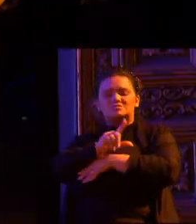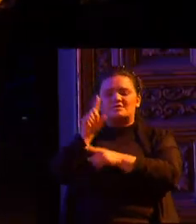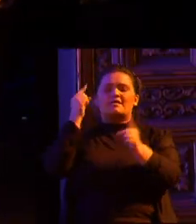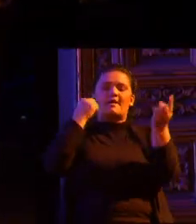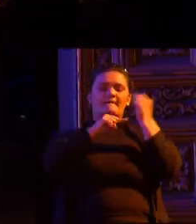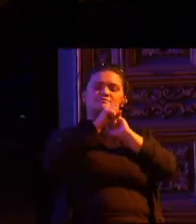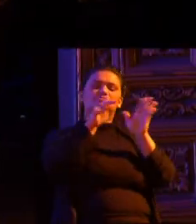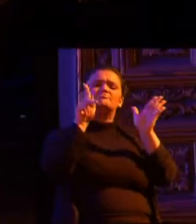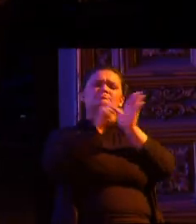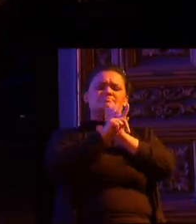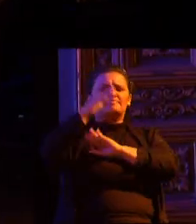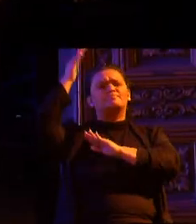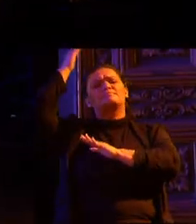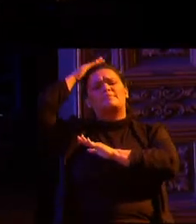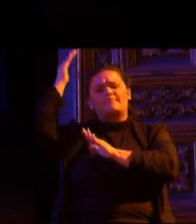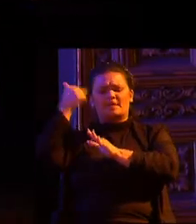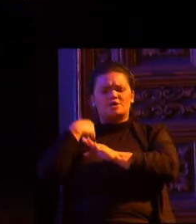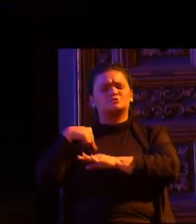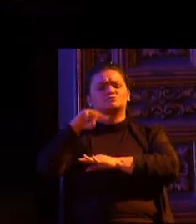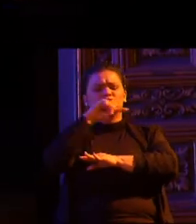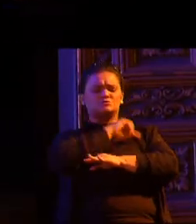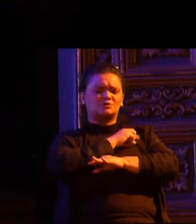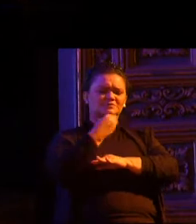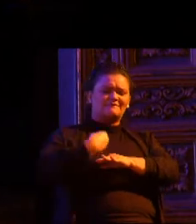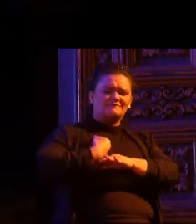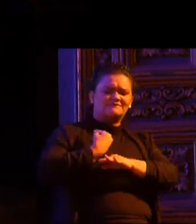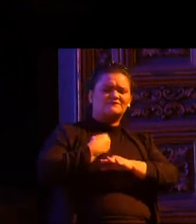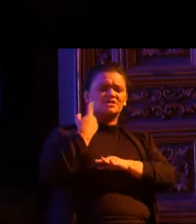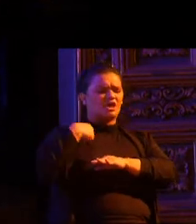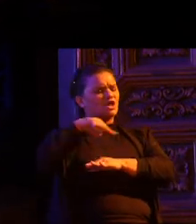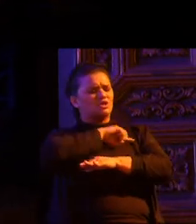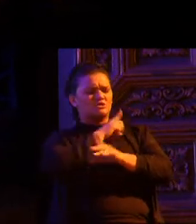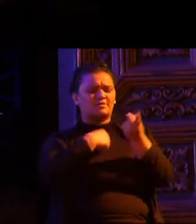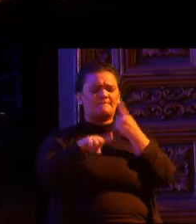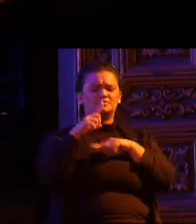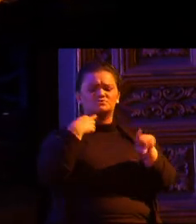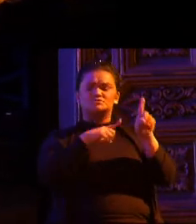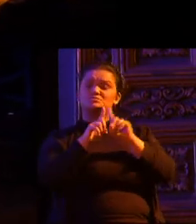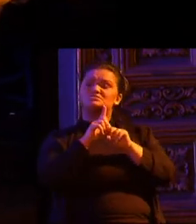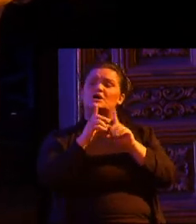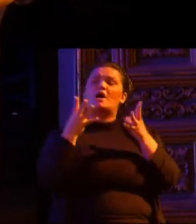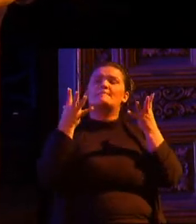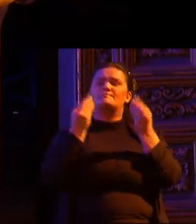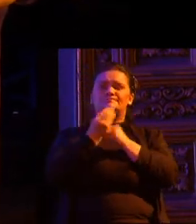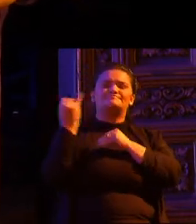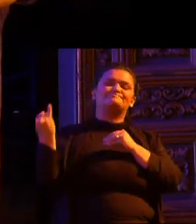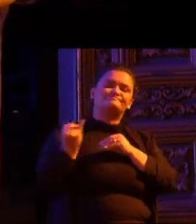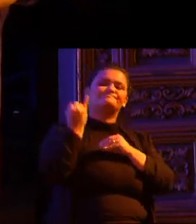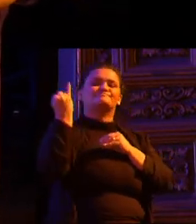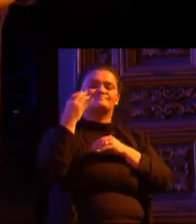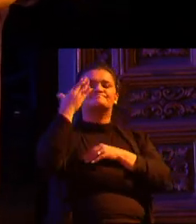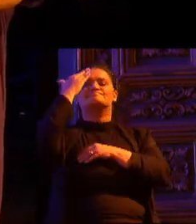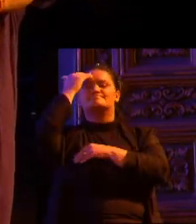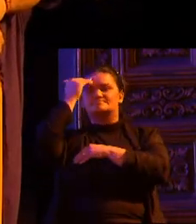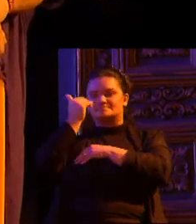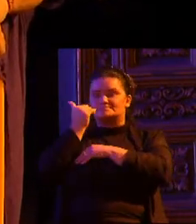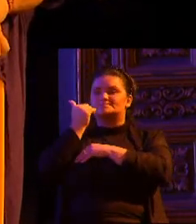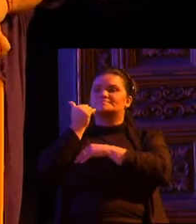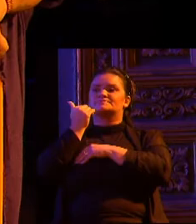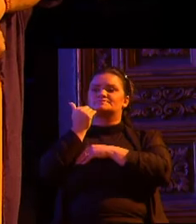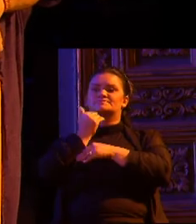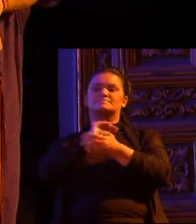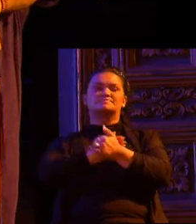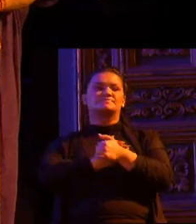paraense, ganha a nossa vida, a nossa musicalidade. Então é muito importante que se saiba